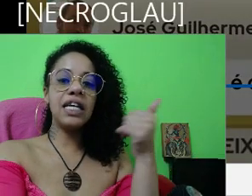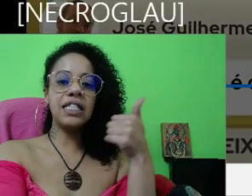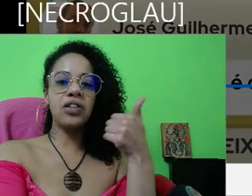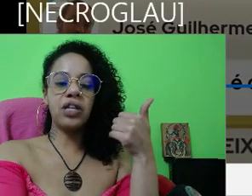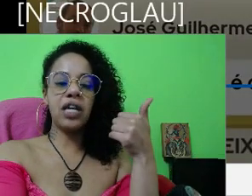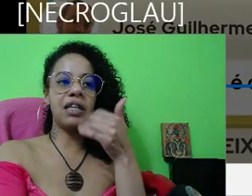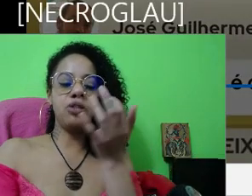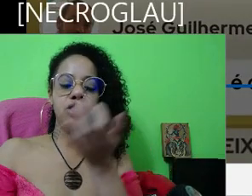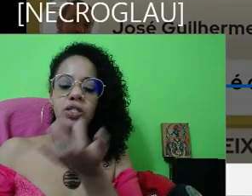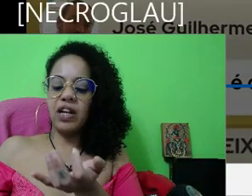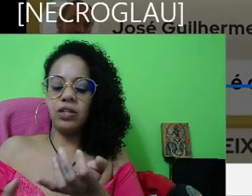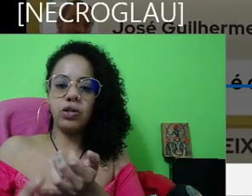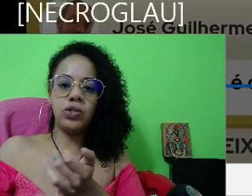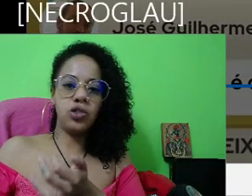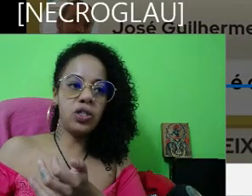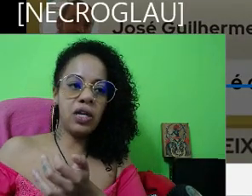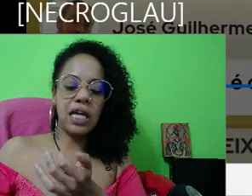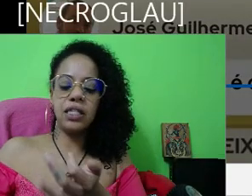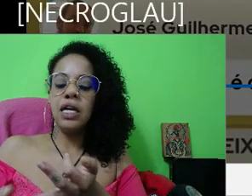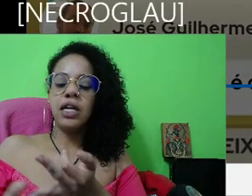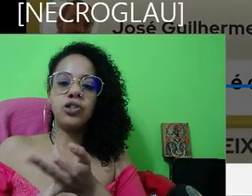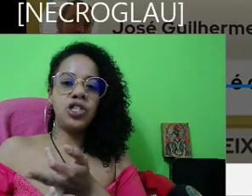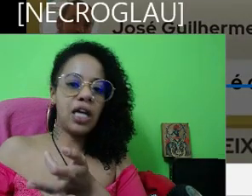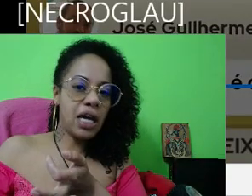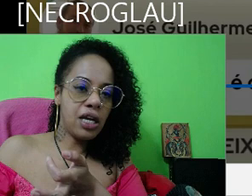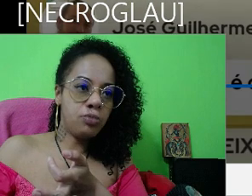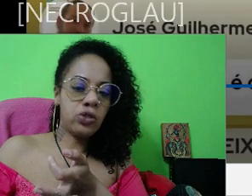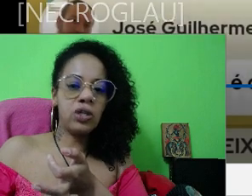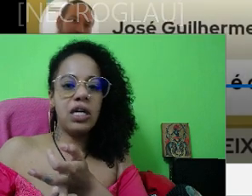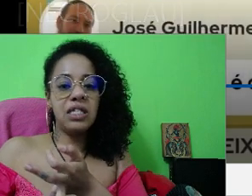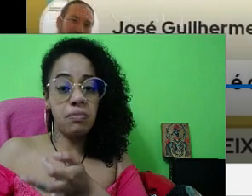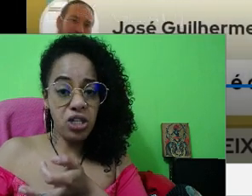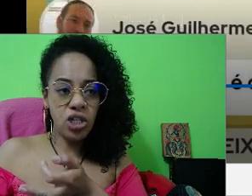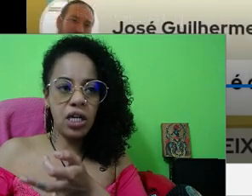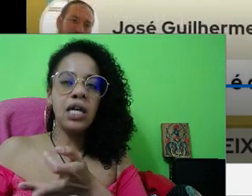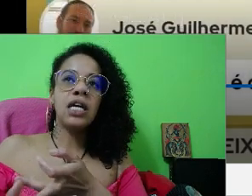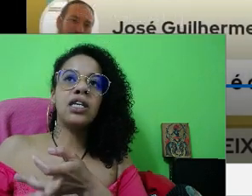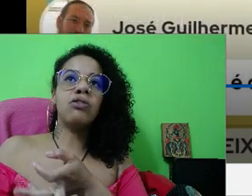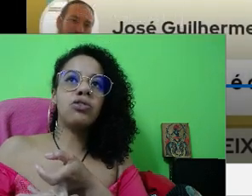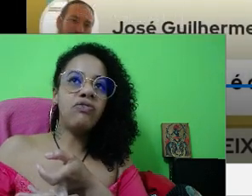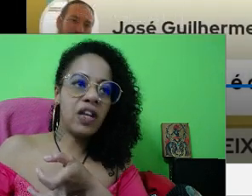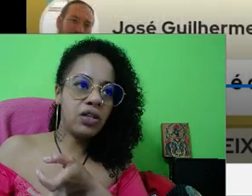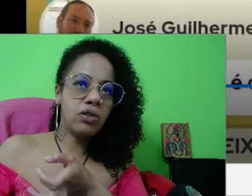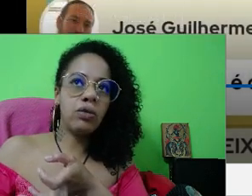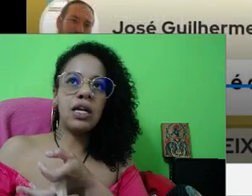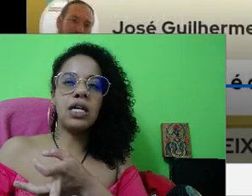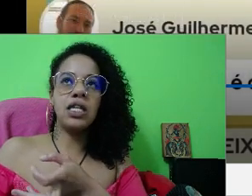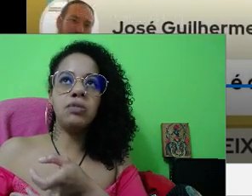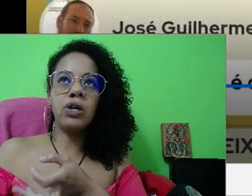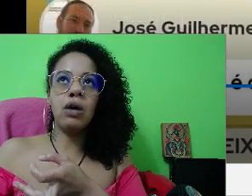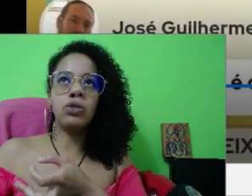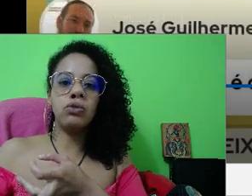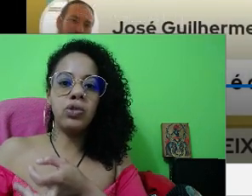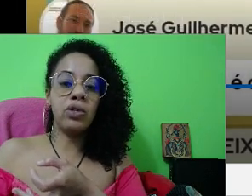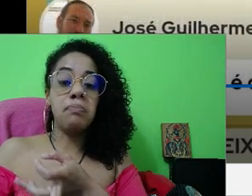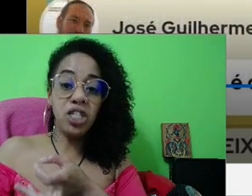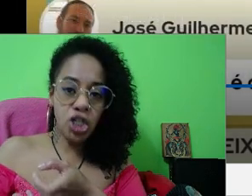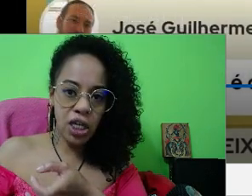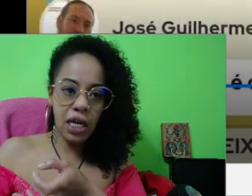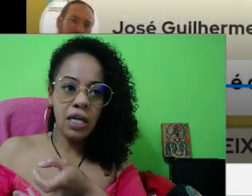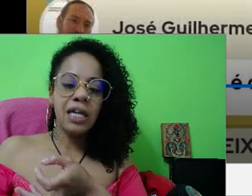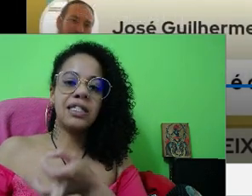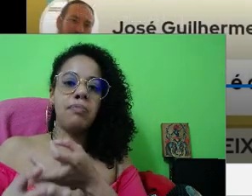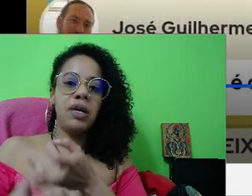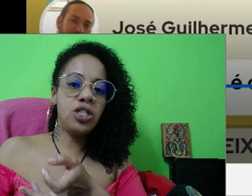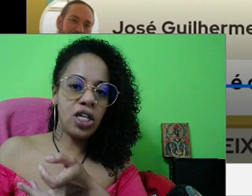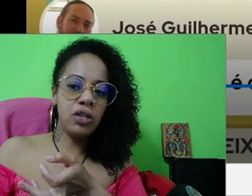Engraçado que ele tá me falando que eu sou desonesta que eu xinguei ele de bolsonarista mentira que eu tô falando que o anarquismo causou no seu